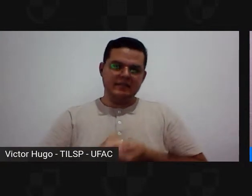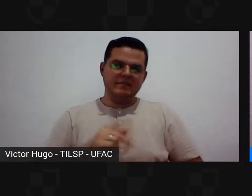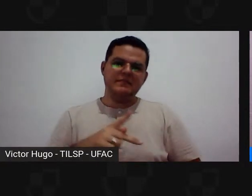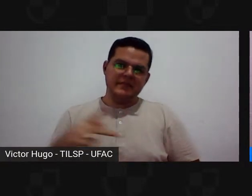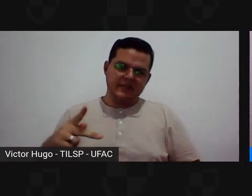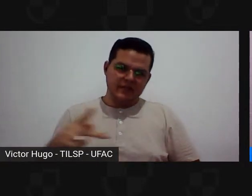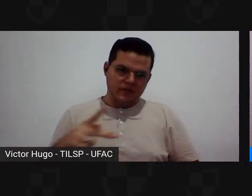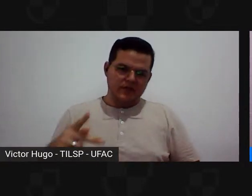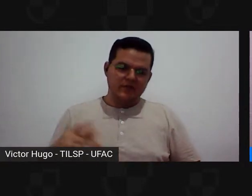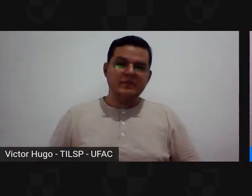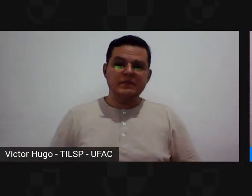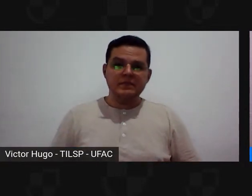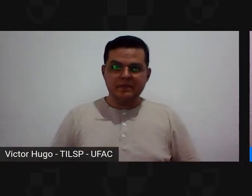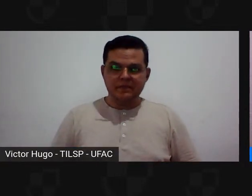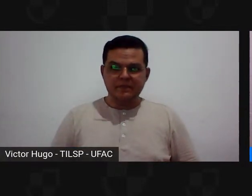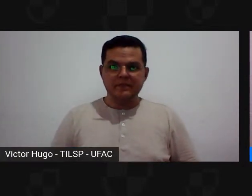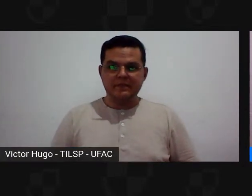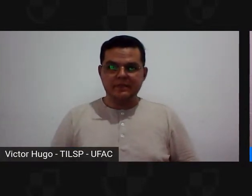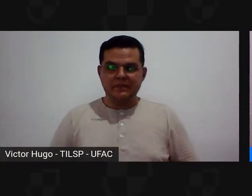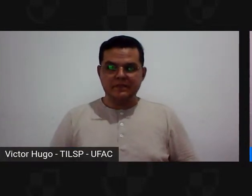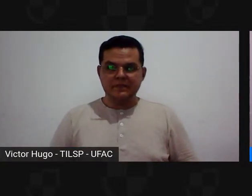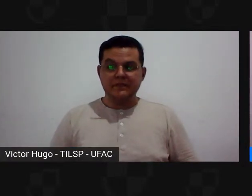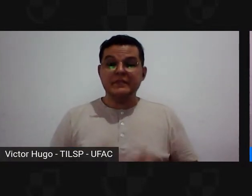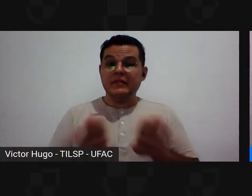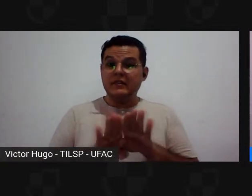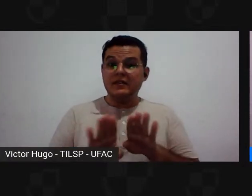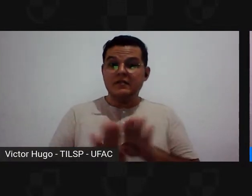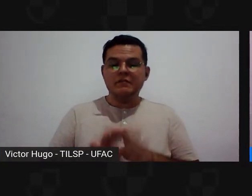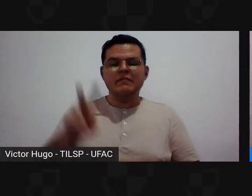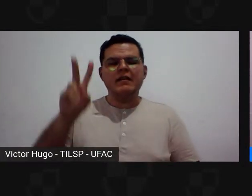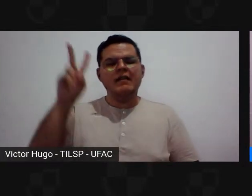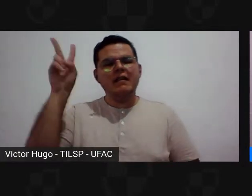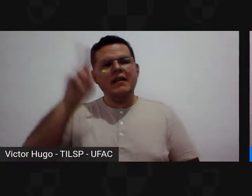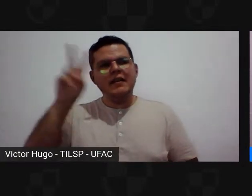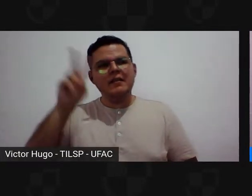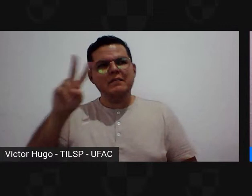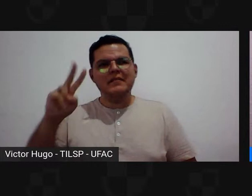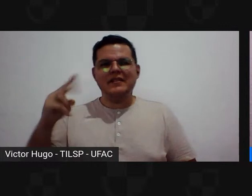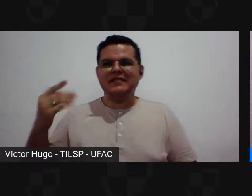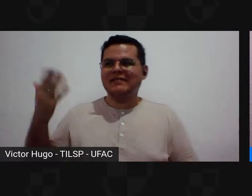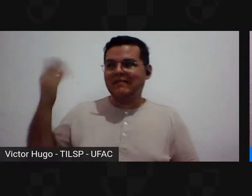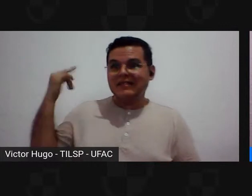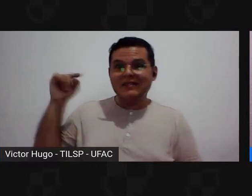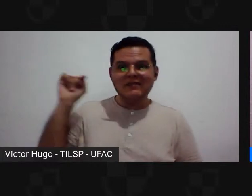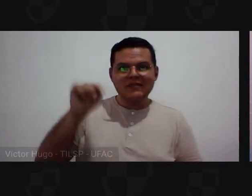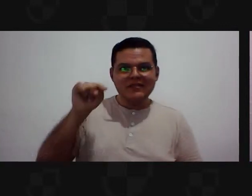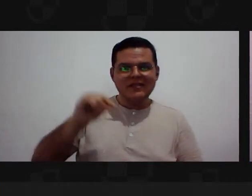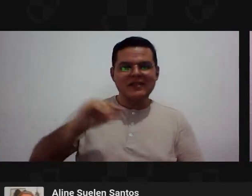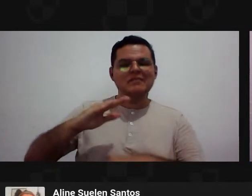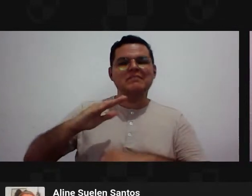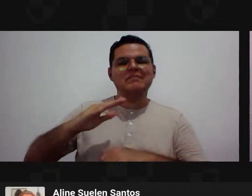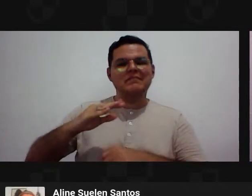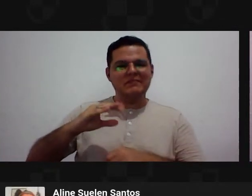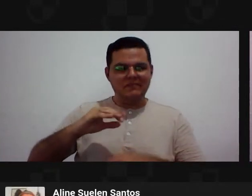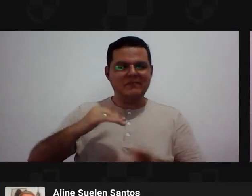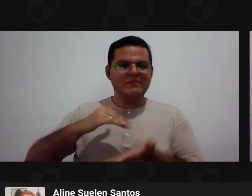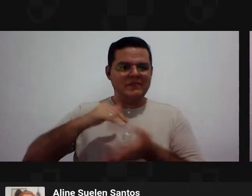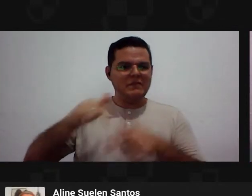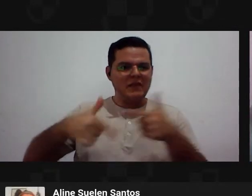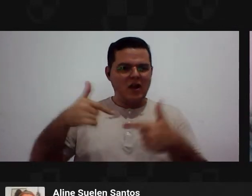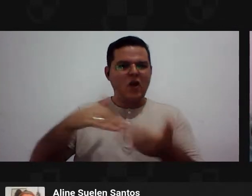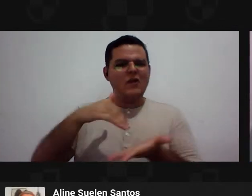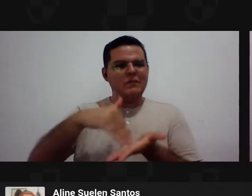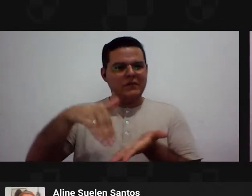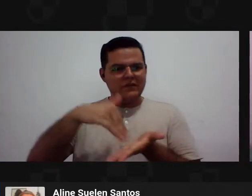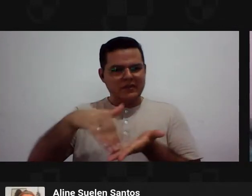E ainda também lembrando a época que a senhora foi secretária de Estado e que bom ouvir, né? Ela,